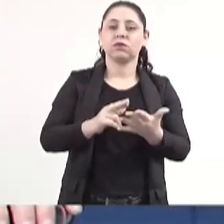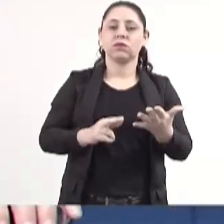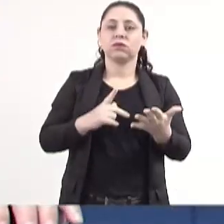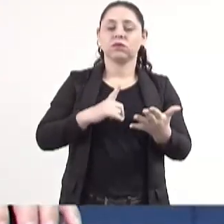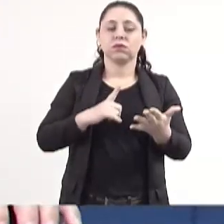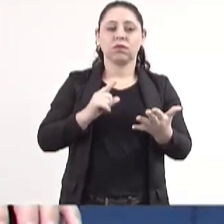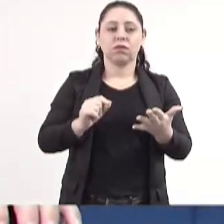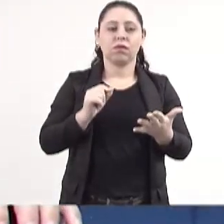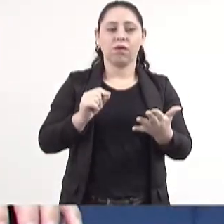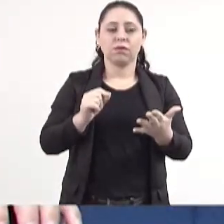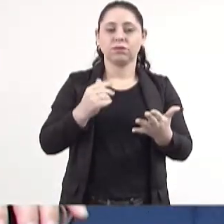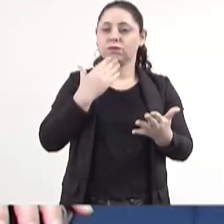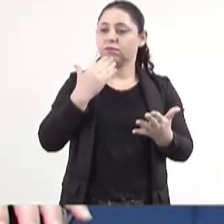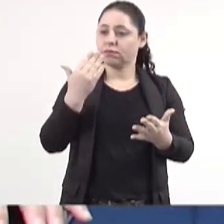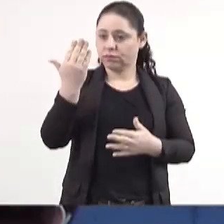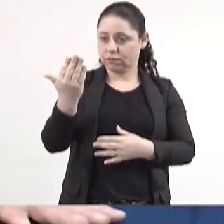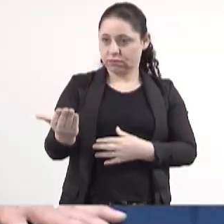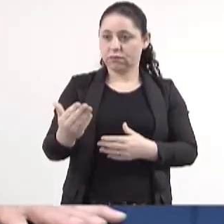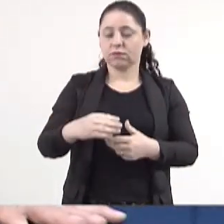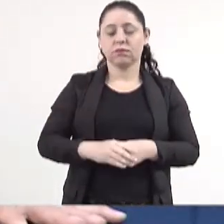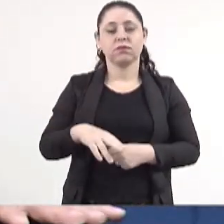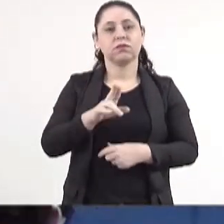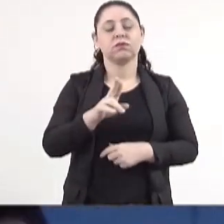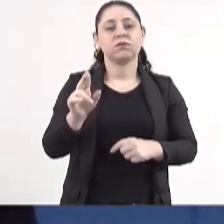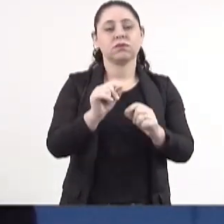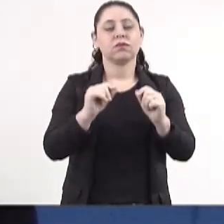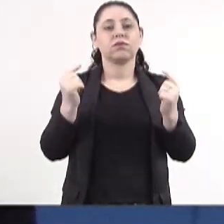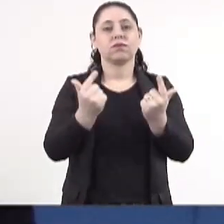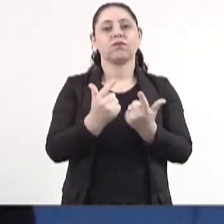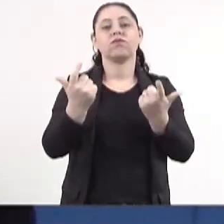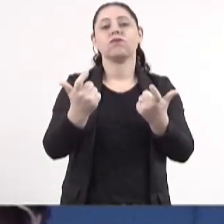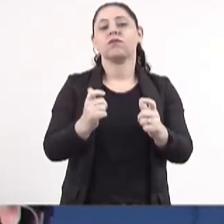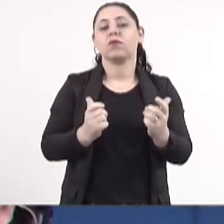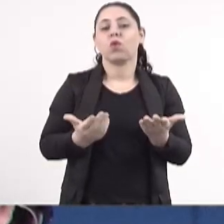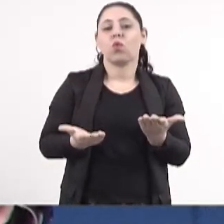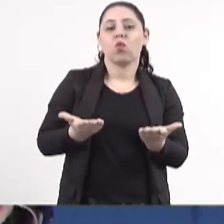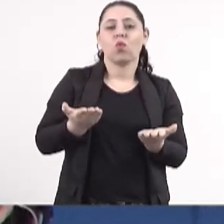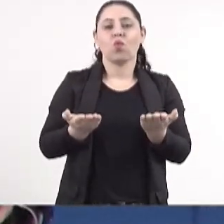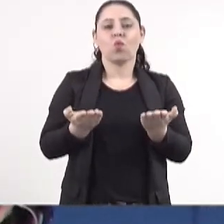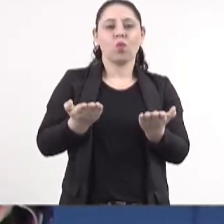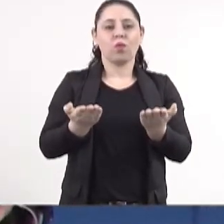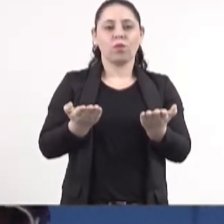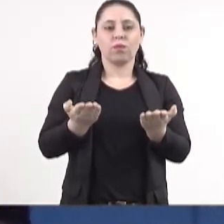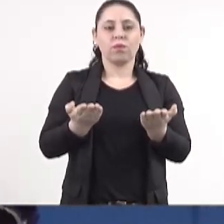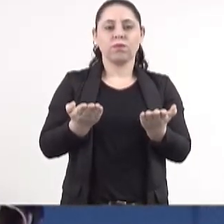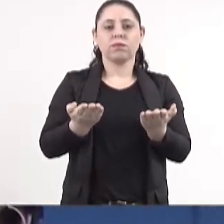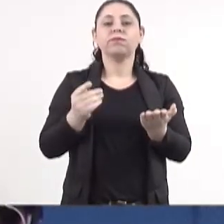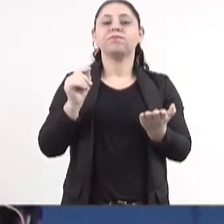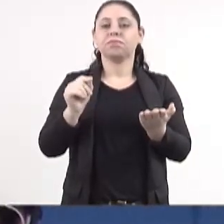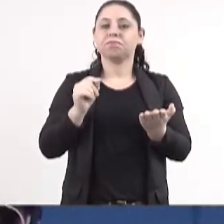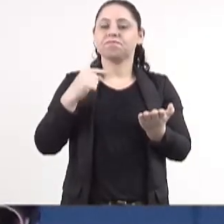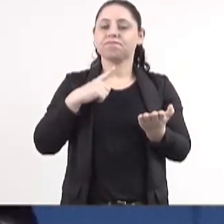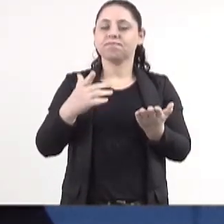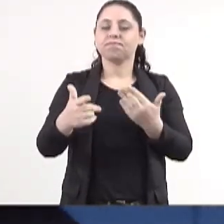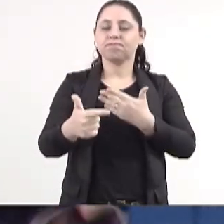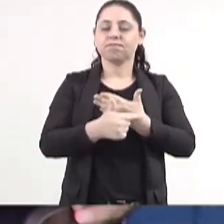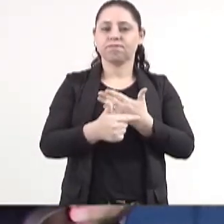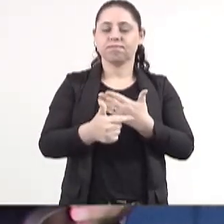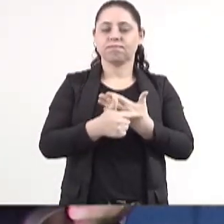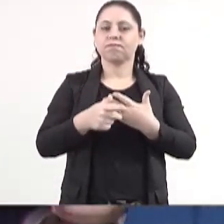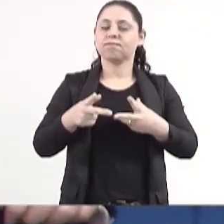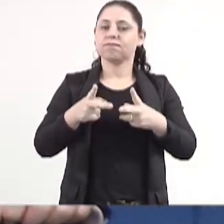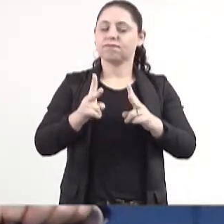aí com a anuência de Vossa Excelência, em nome da Casa, onde o equilíbrio é que pauta a nossa